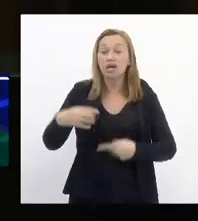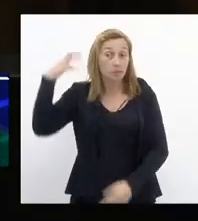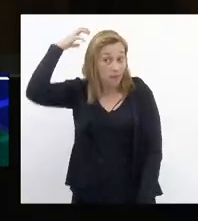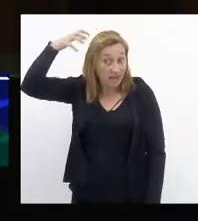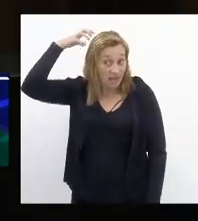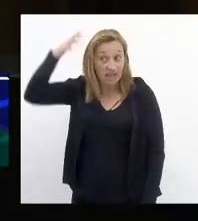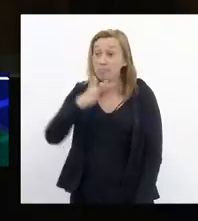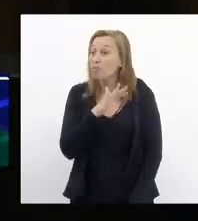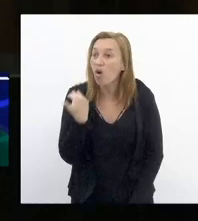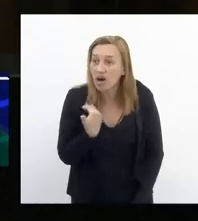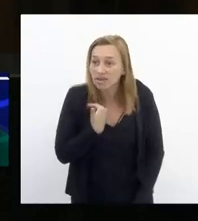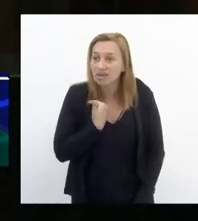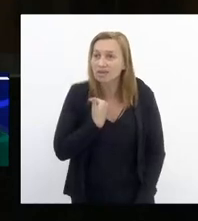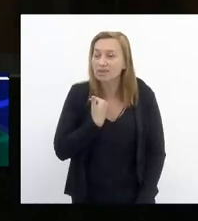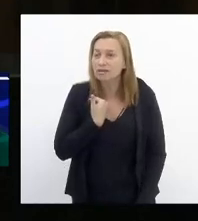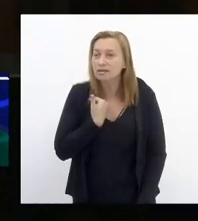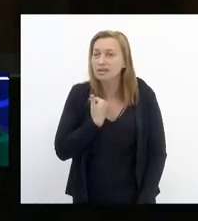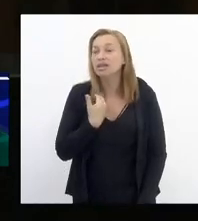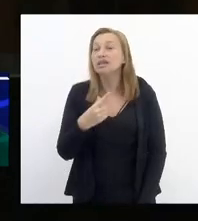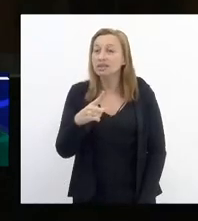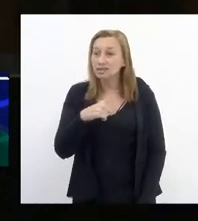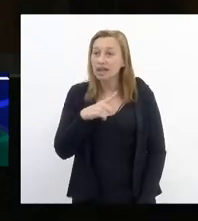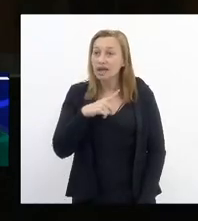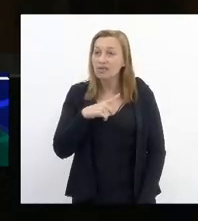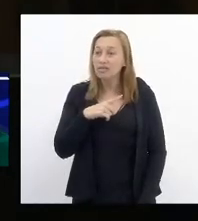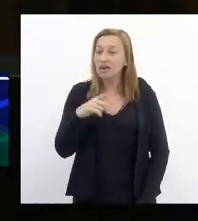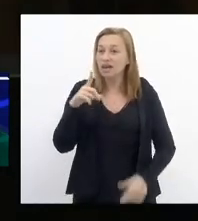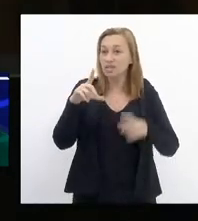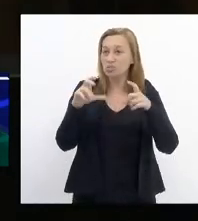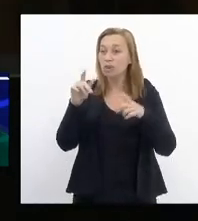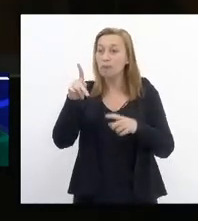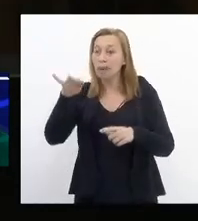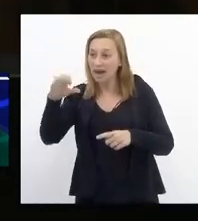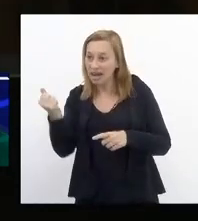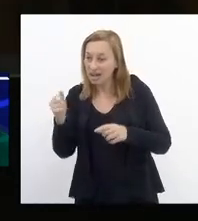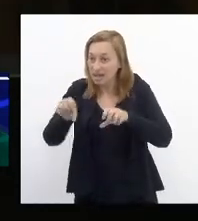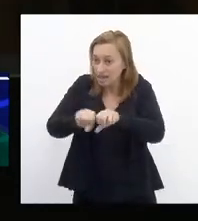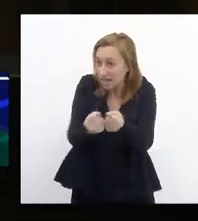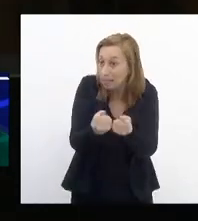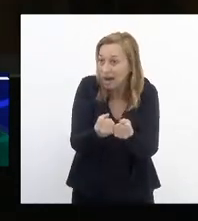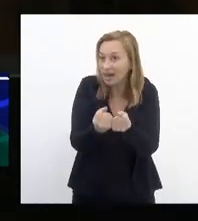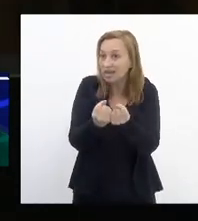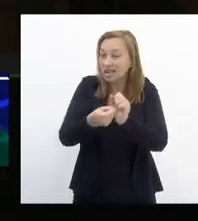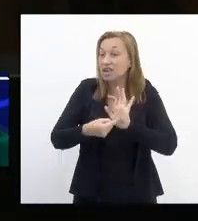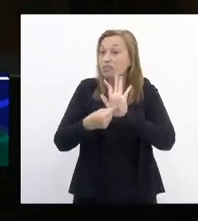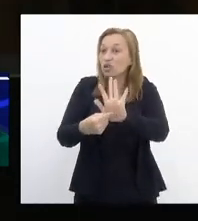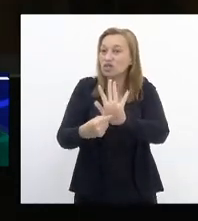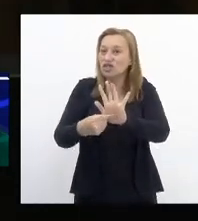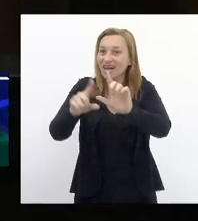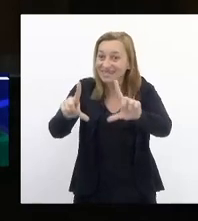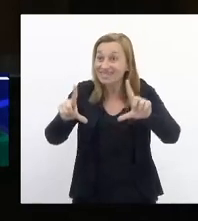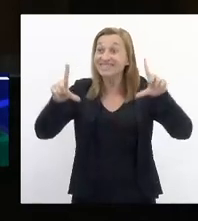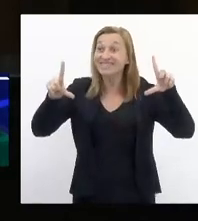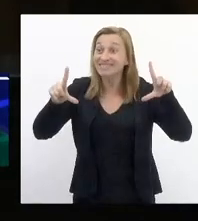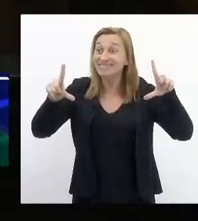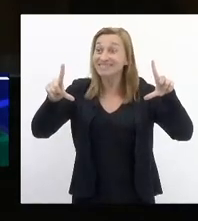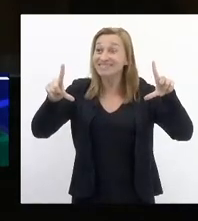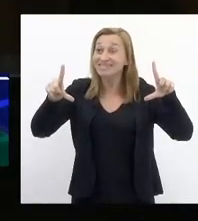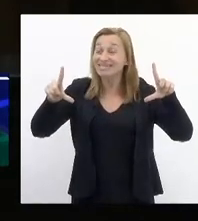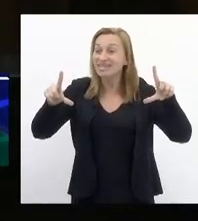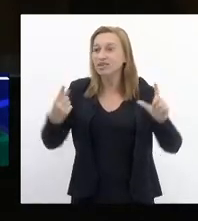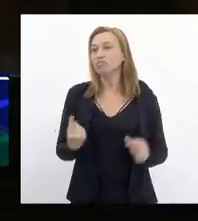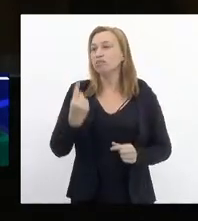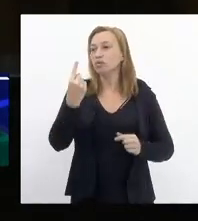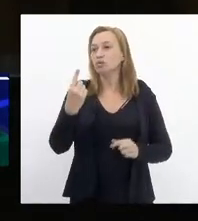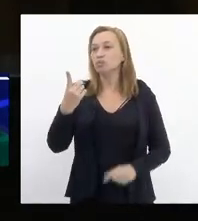morta teve a sua placa quebrada e exibida com desdém por um